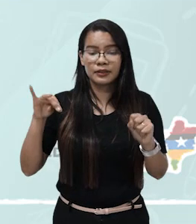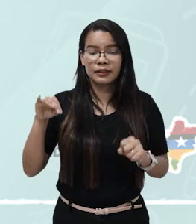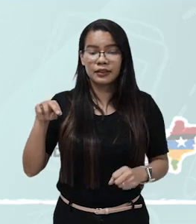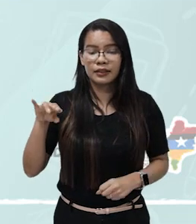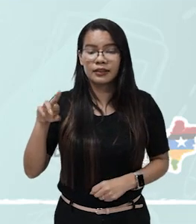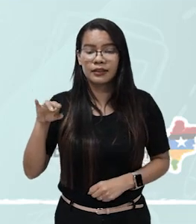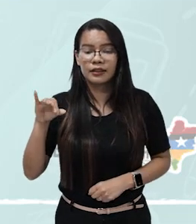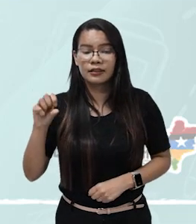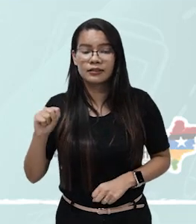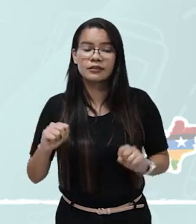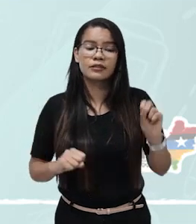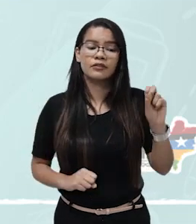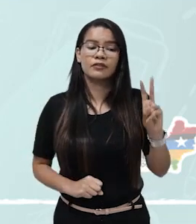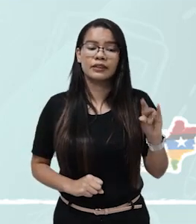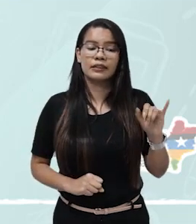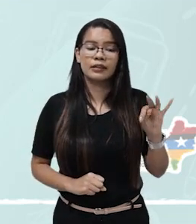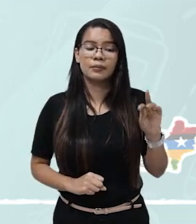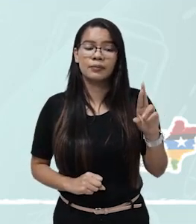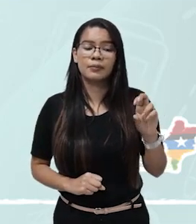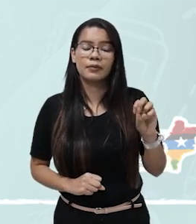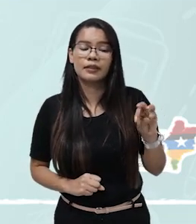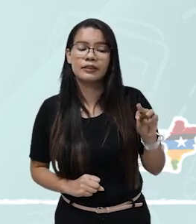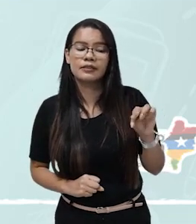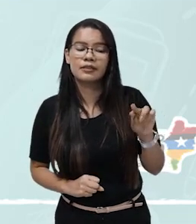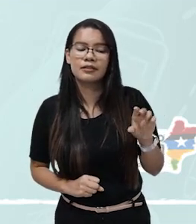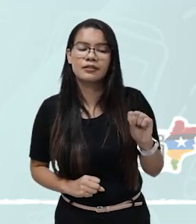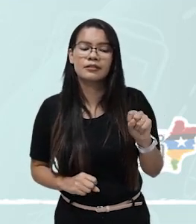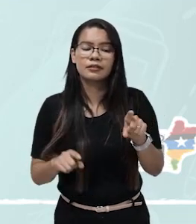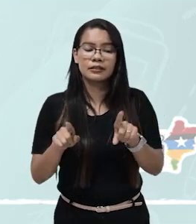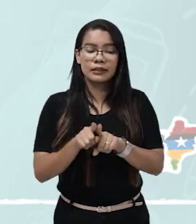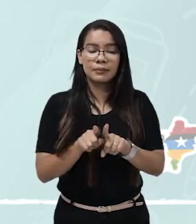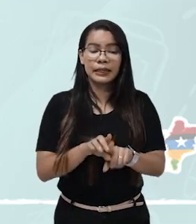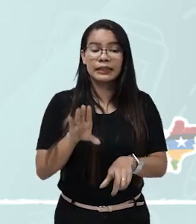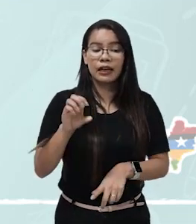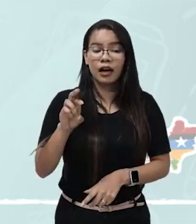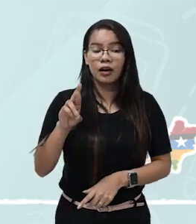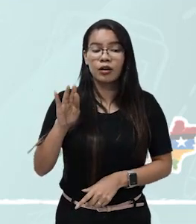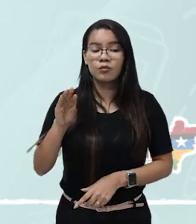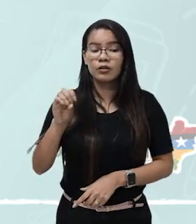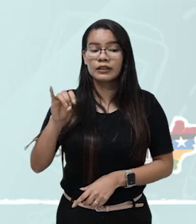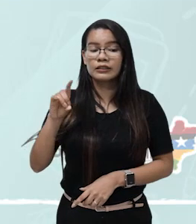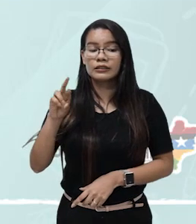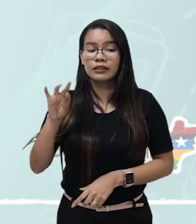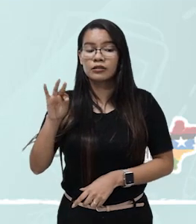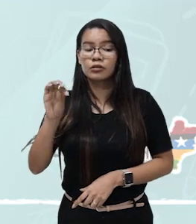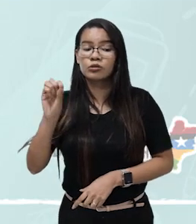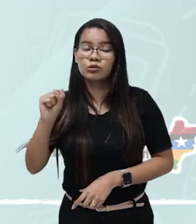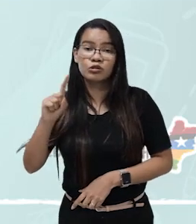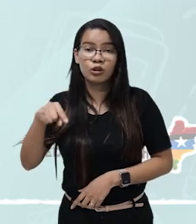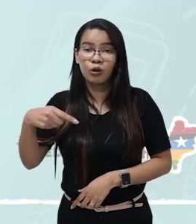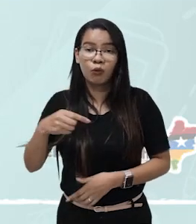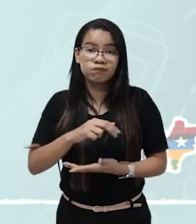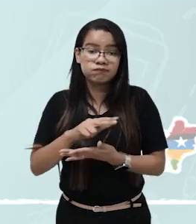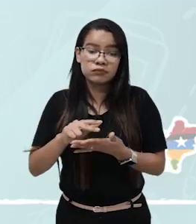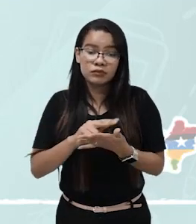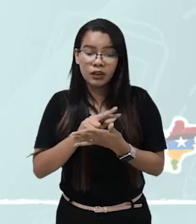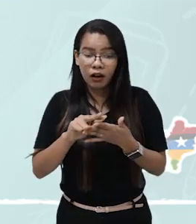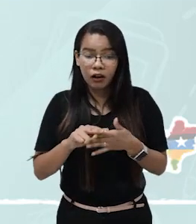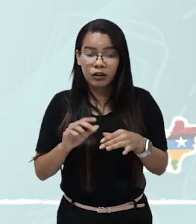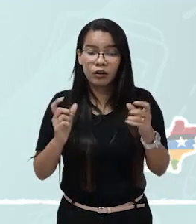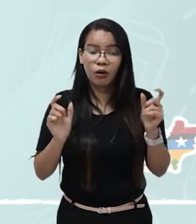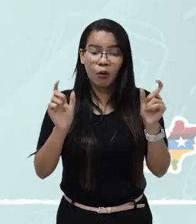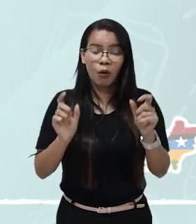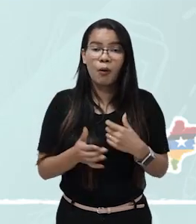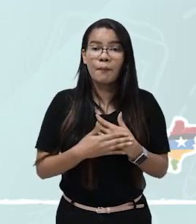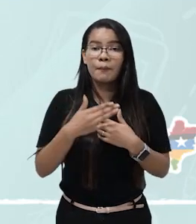vitaminas, carboidratos, entre outros. São comuns na formulação dos suplementos. Tá aqui, eu coloquei para vocês aqui os que são